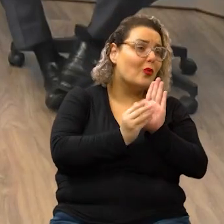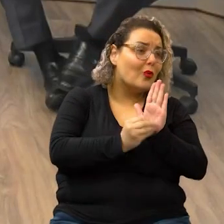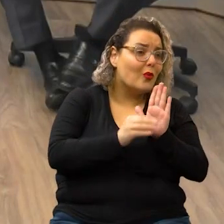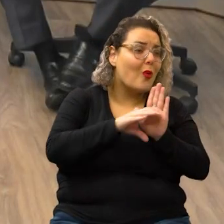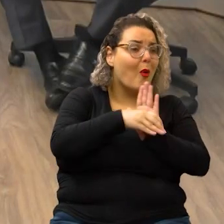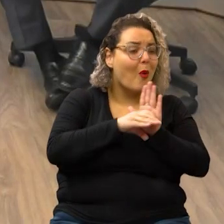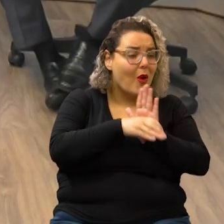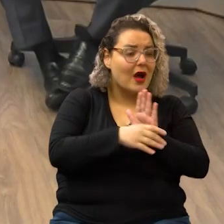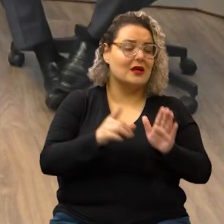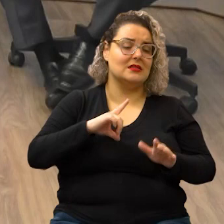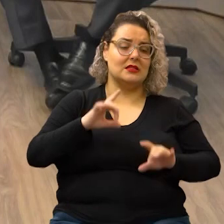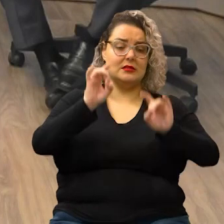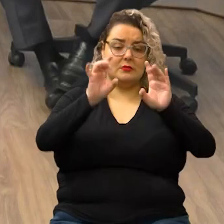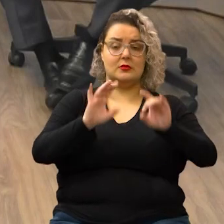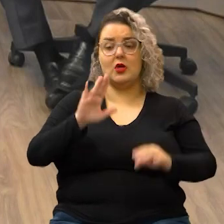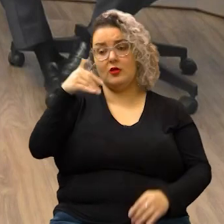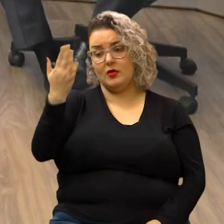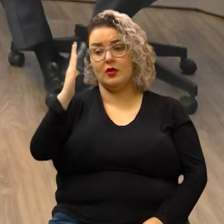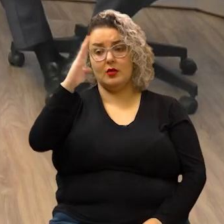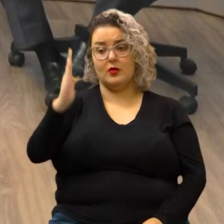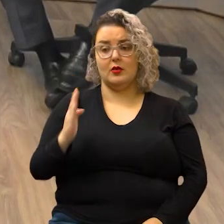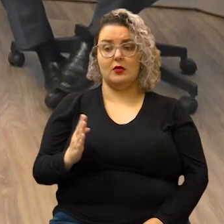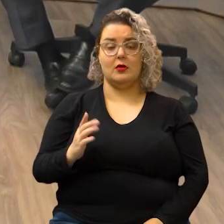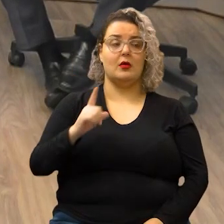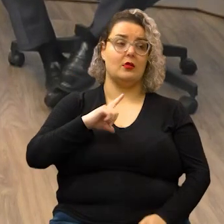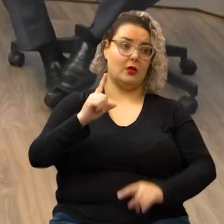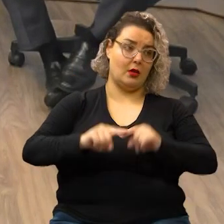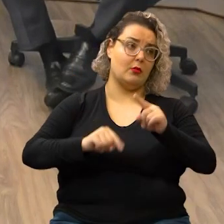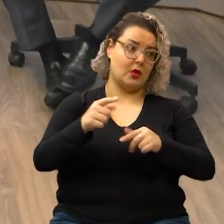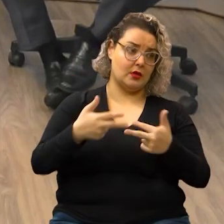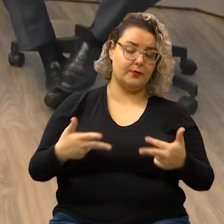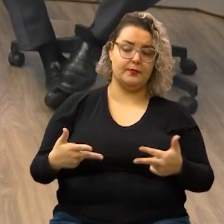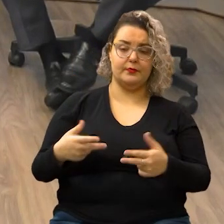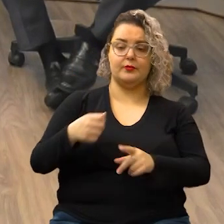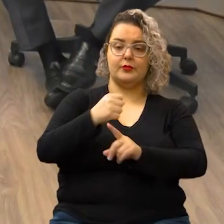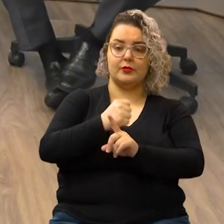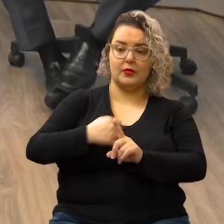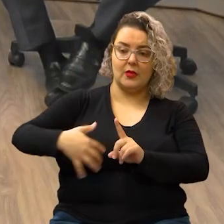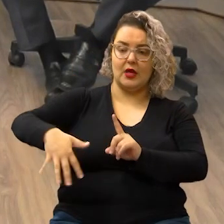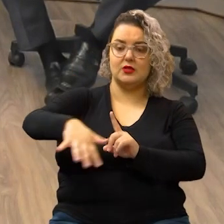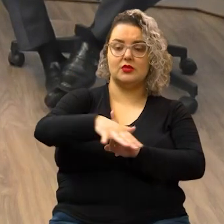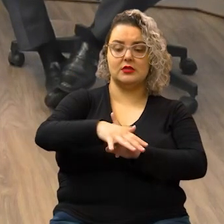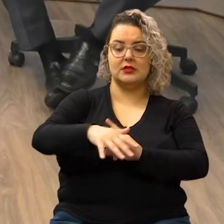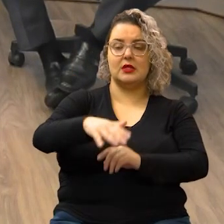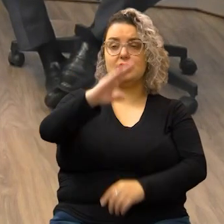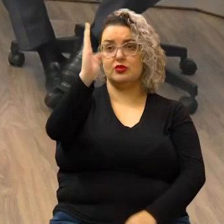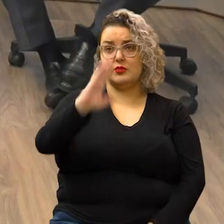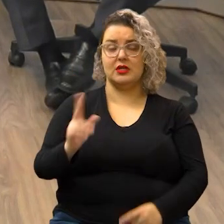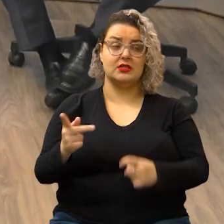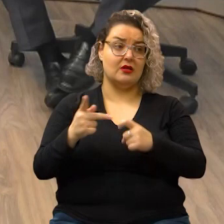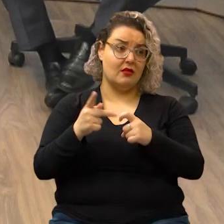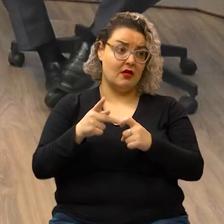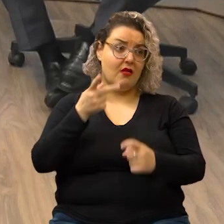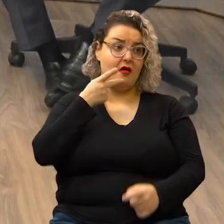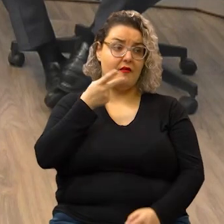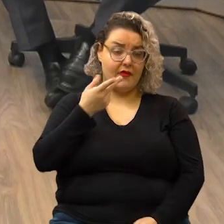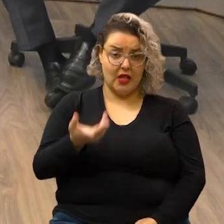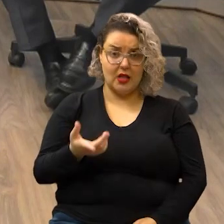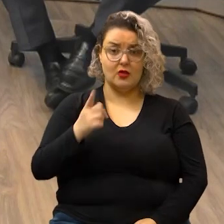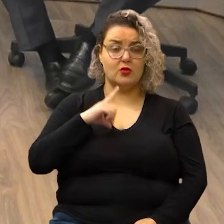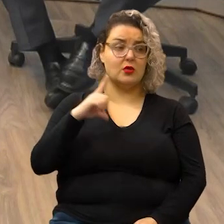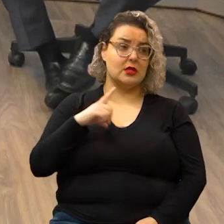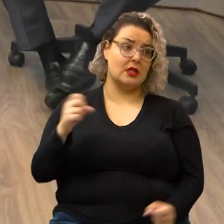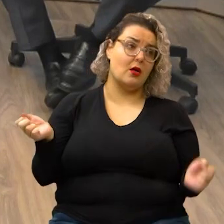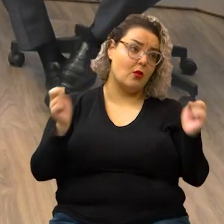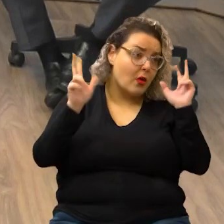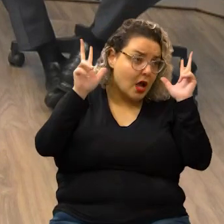até especialistas internacionais, eu estou com um material aqui da Sociedade Brasileira de Pediatria, falando que existe um